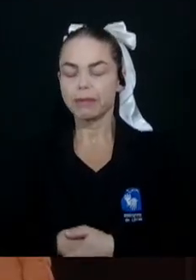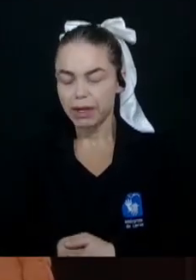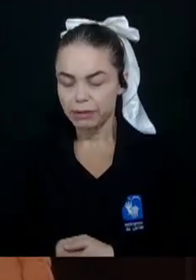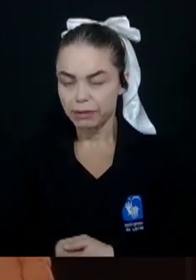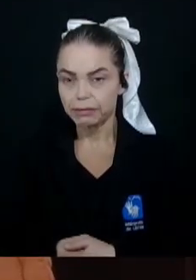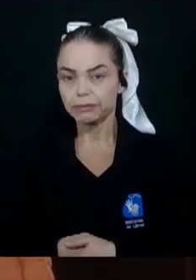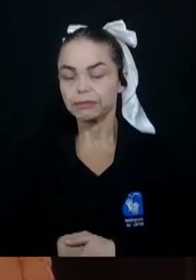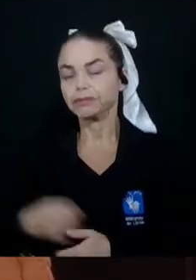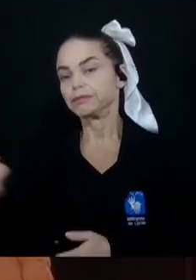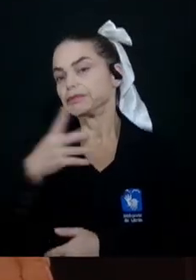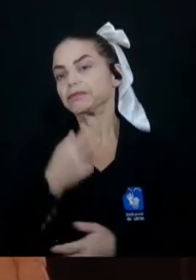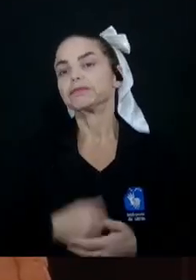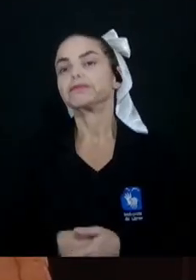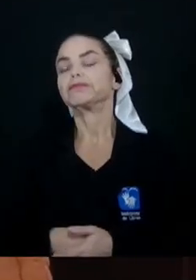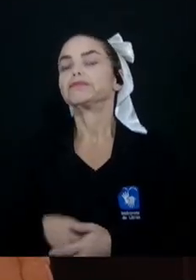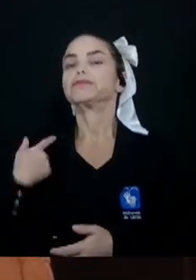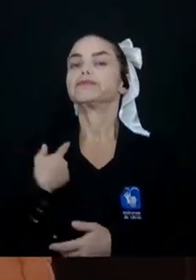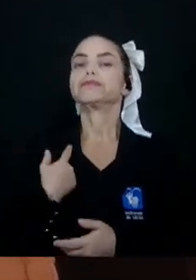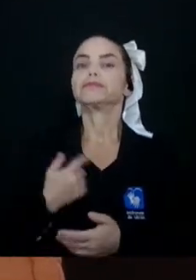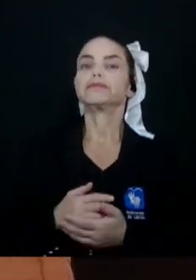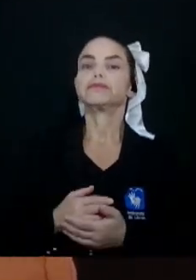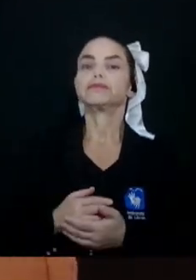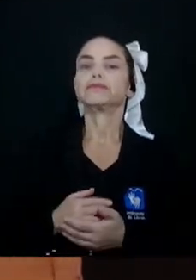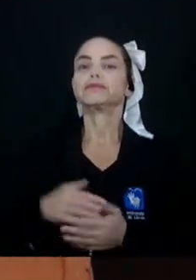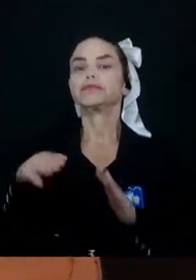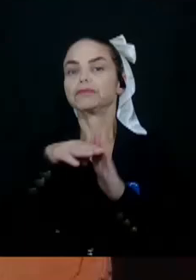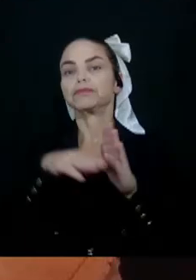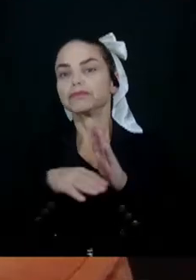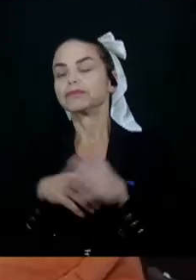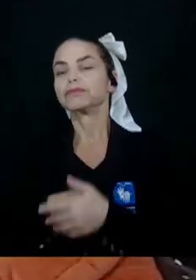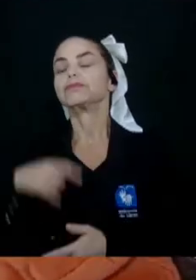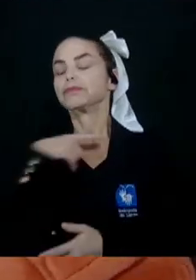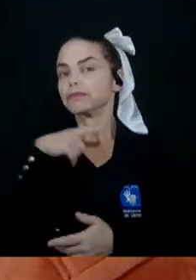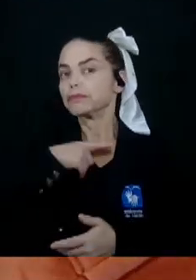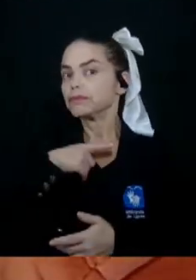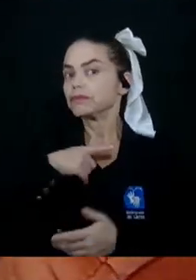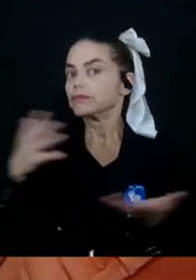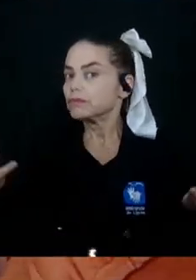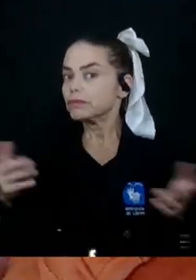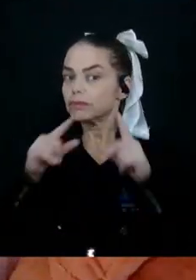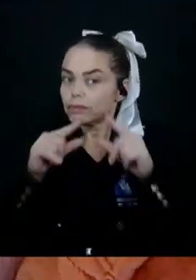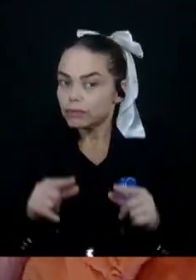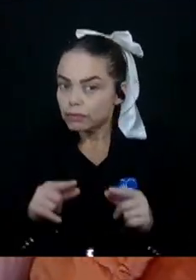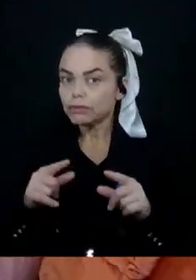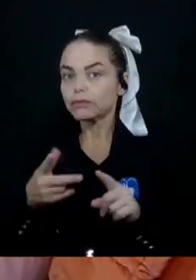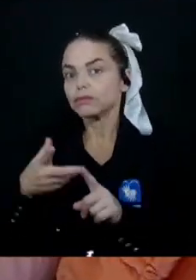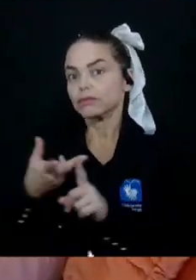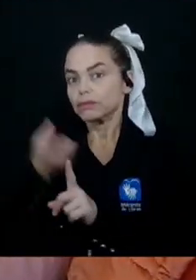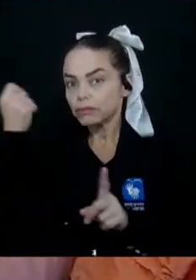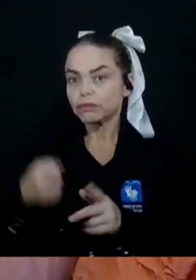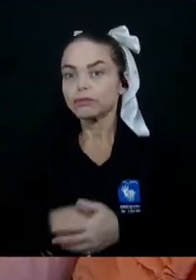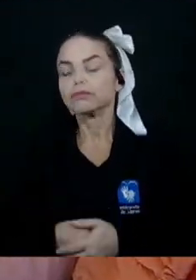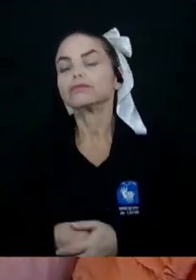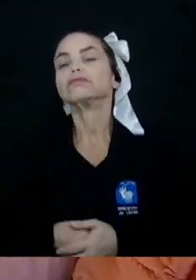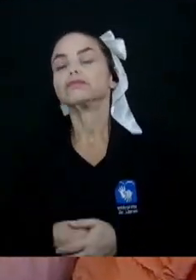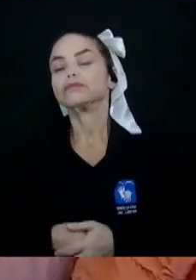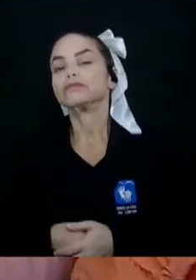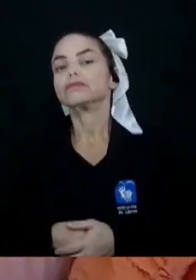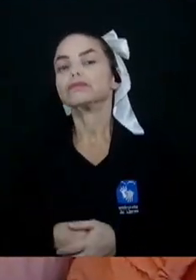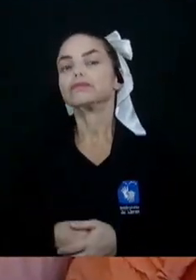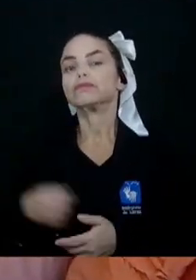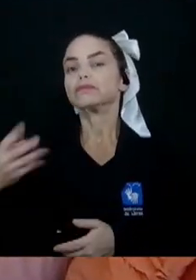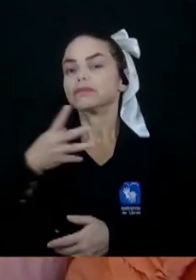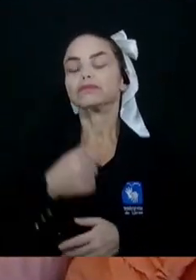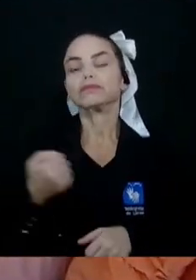ferramenta, com esse novo método, tem estimativa de redução de golpes digitais, de número de pessoas que caiam